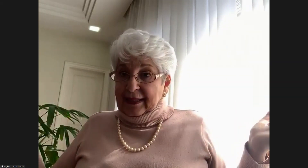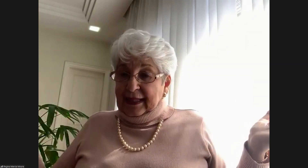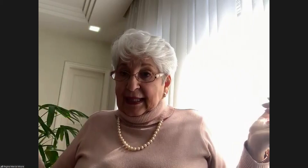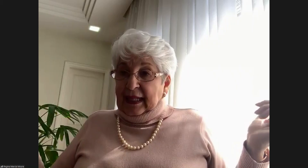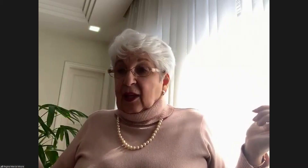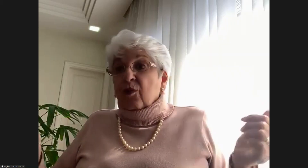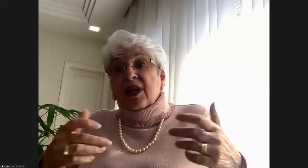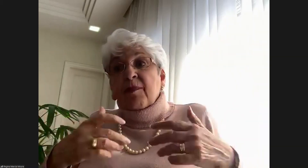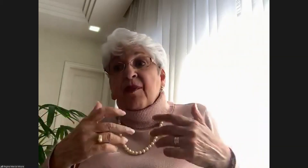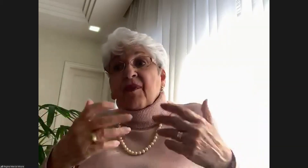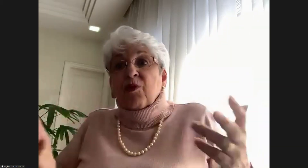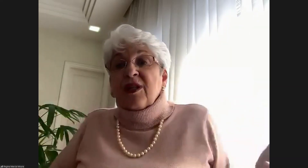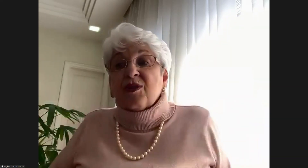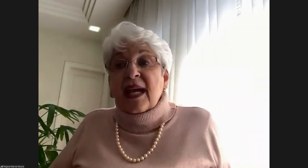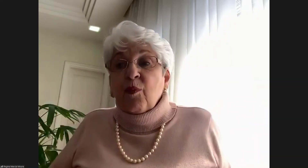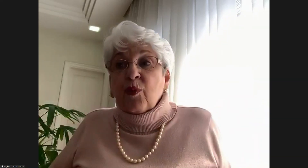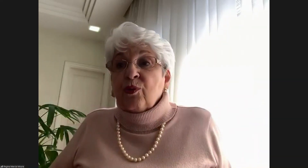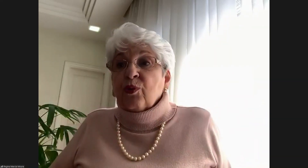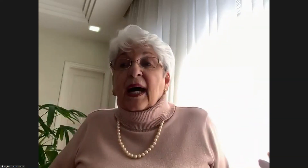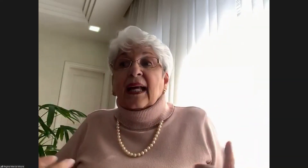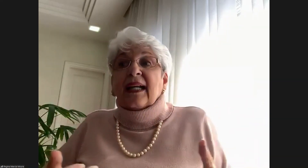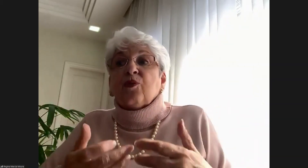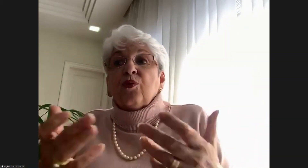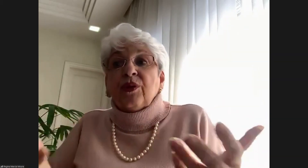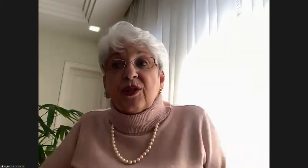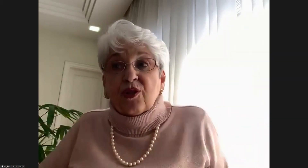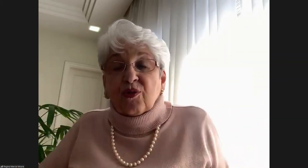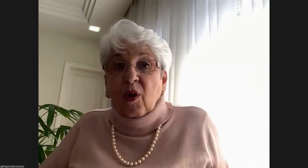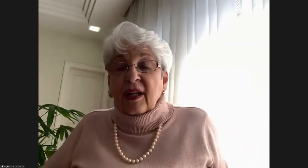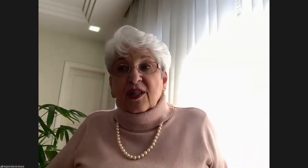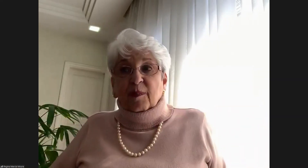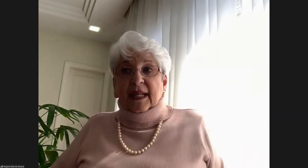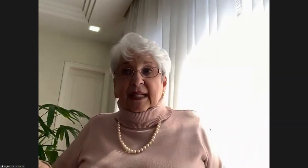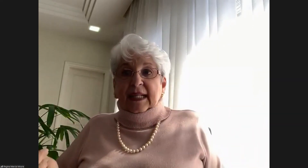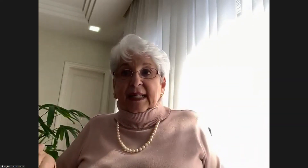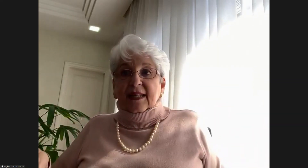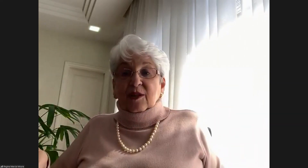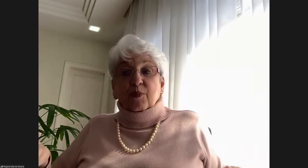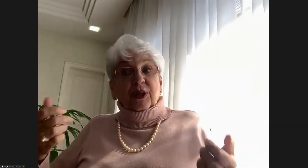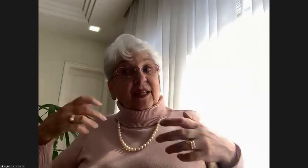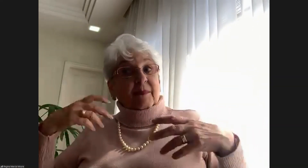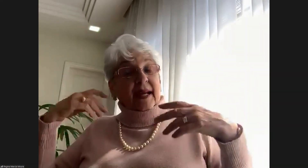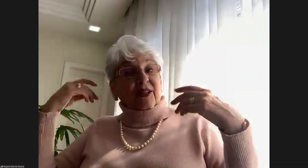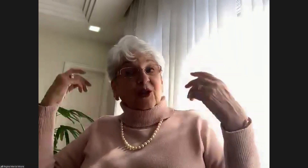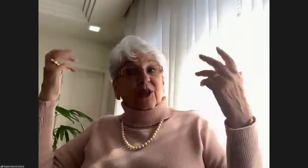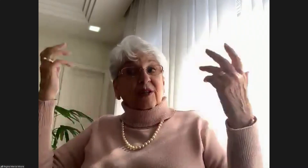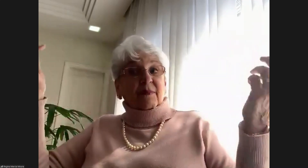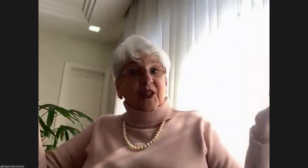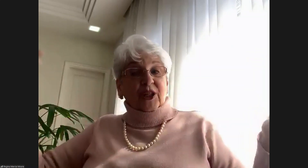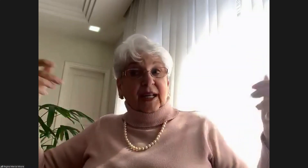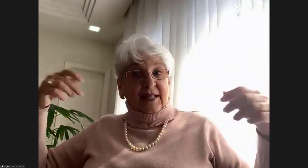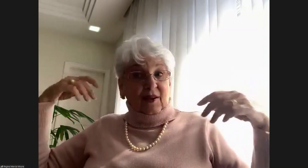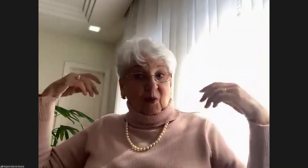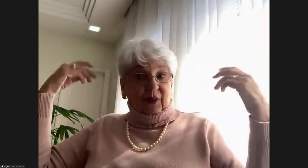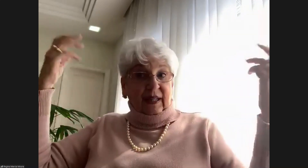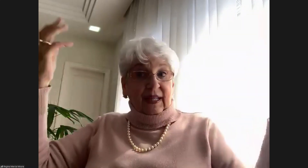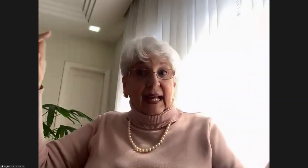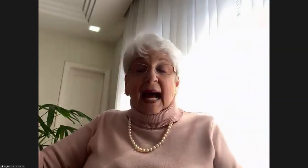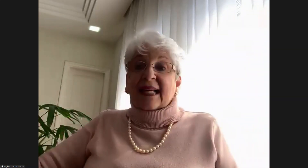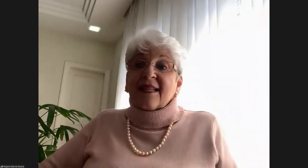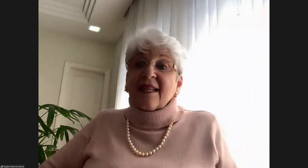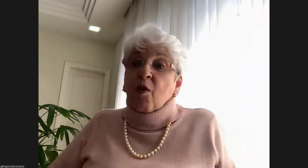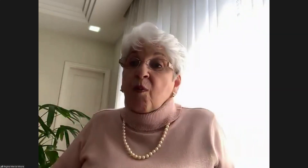né? Eu sempre valorizei muito a leitura de histórias para crianças, porque também ativa a imaginação,